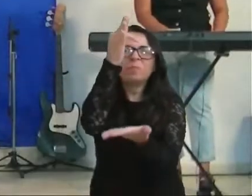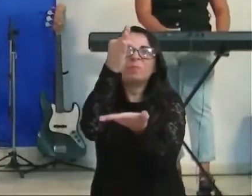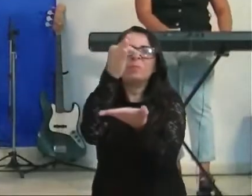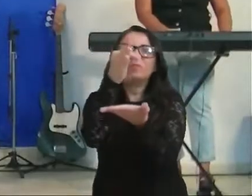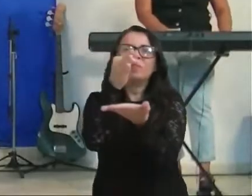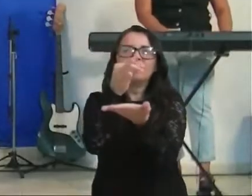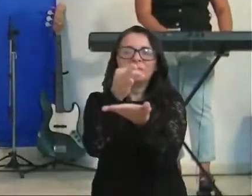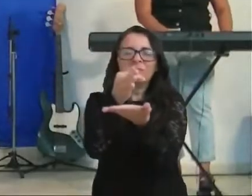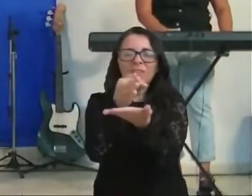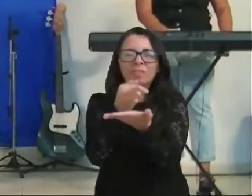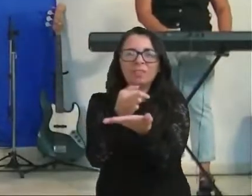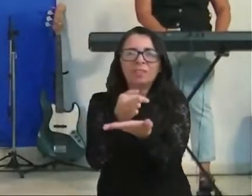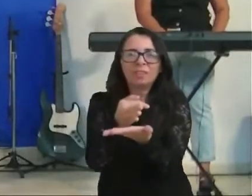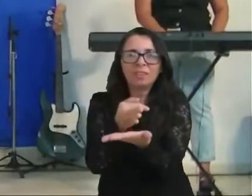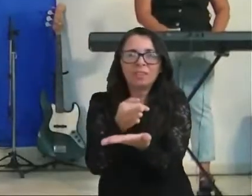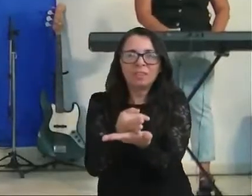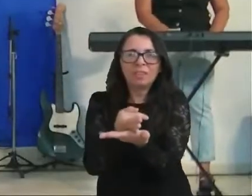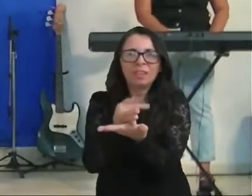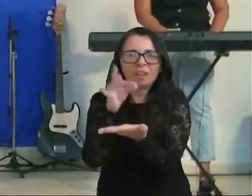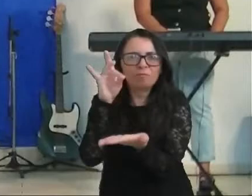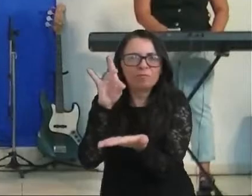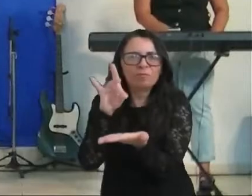fé.